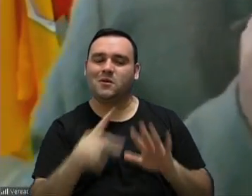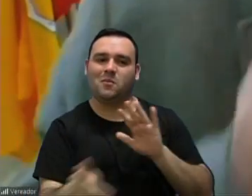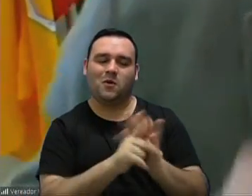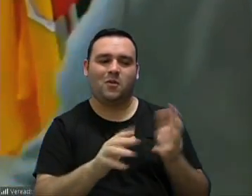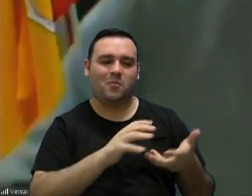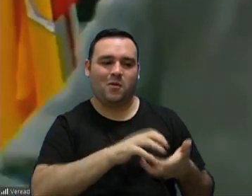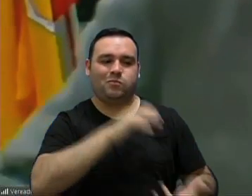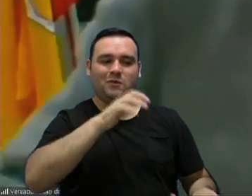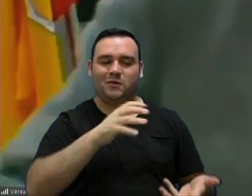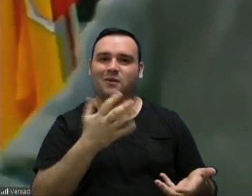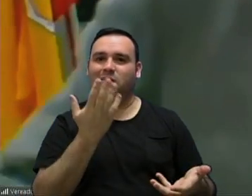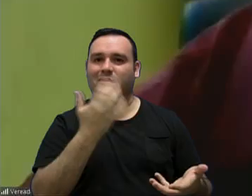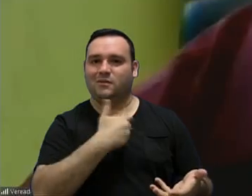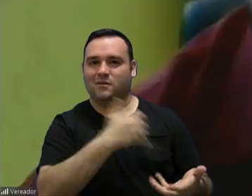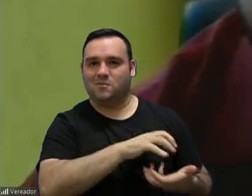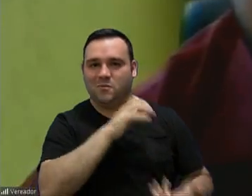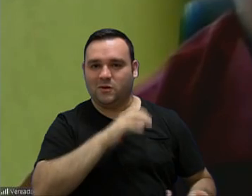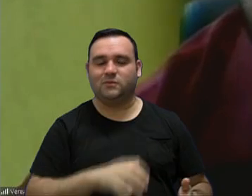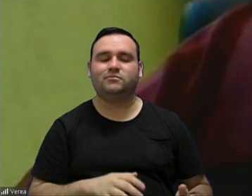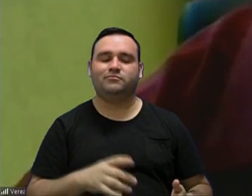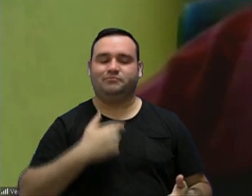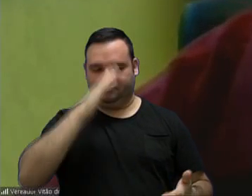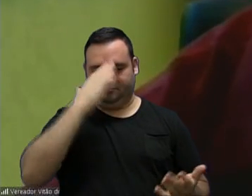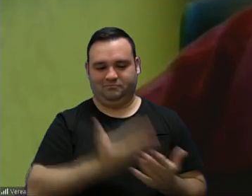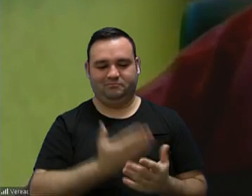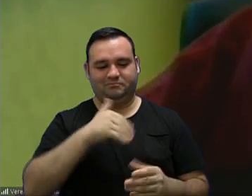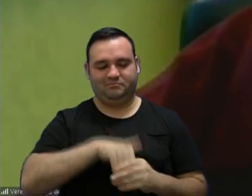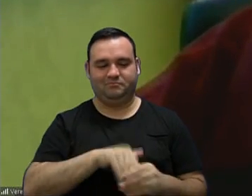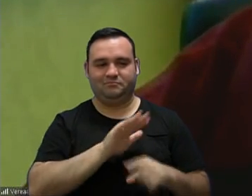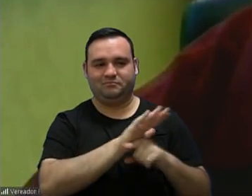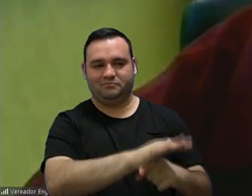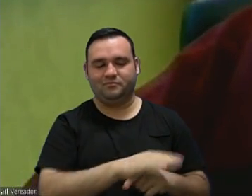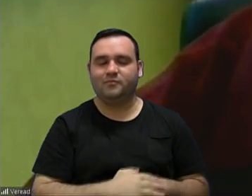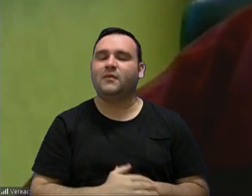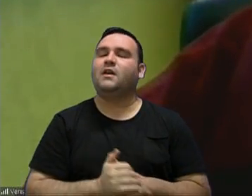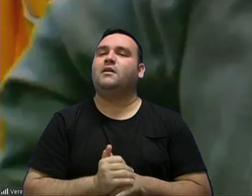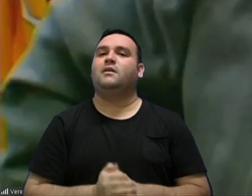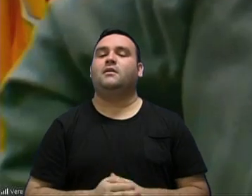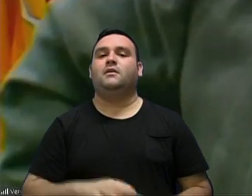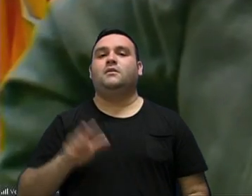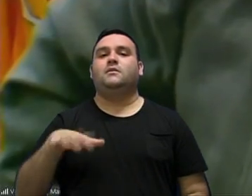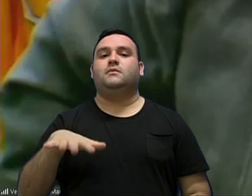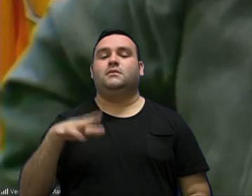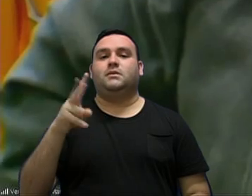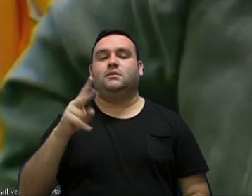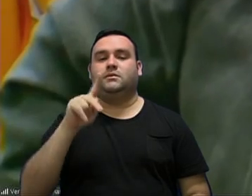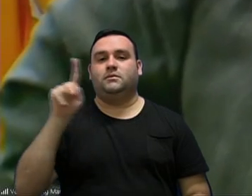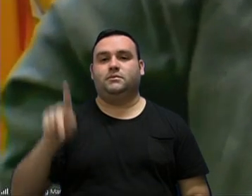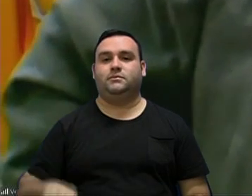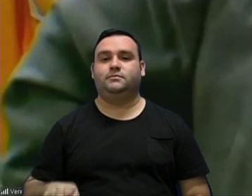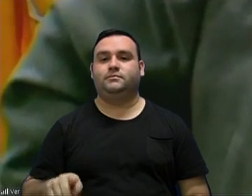aposentados. Vereador Dini. Você pode contar comigo. Obrigado, Mário. Presidente.